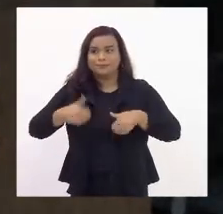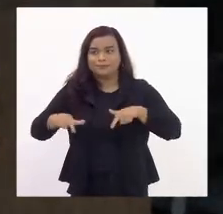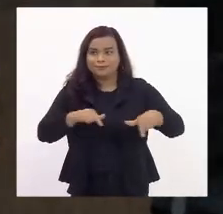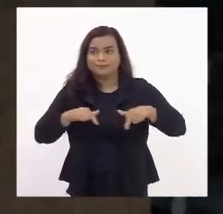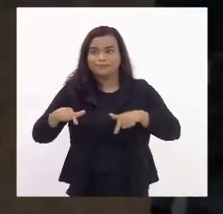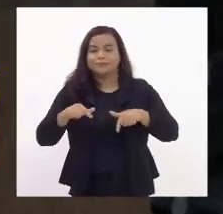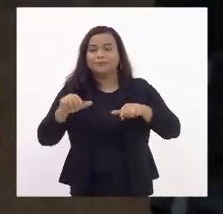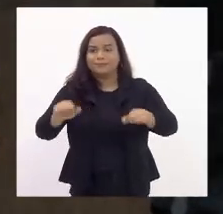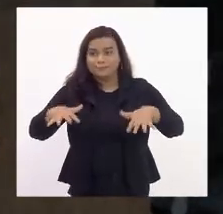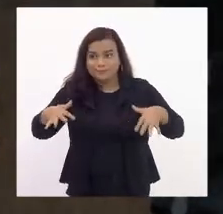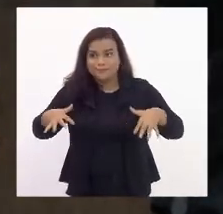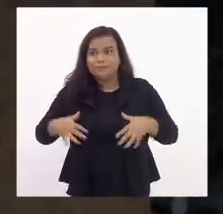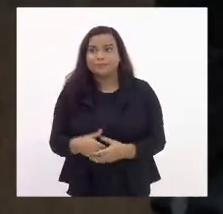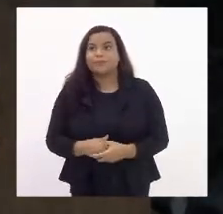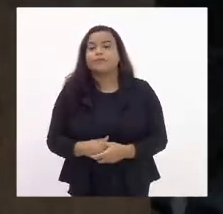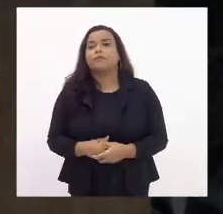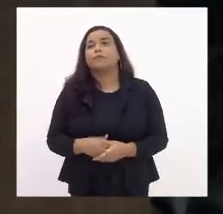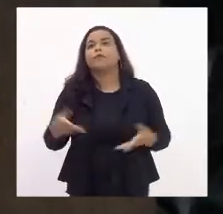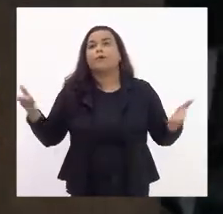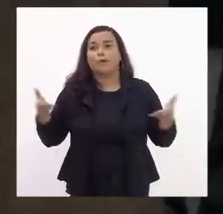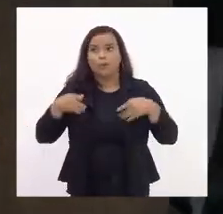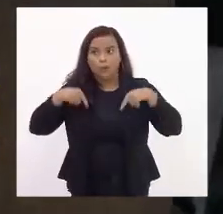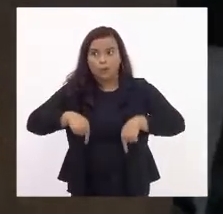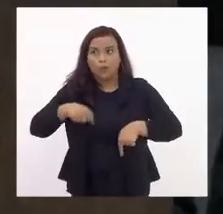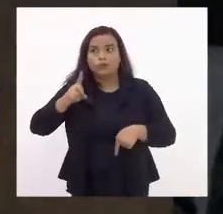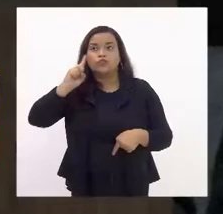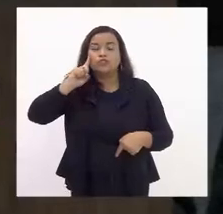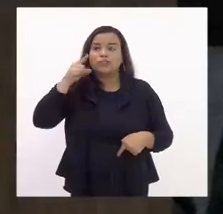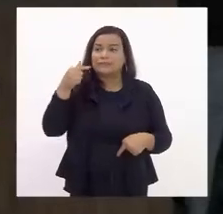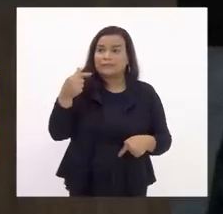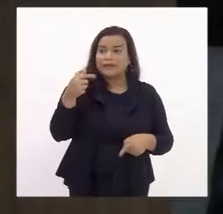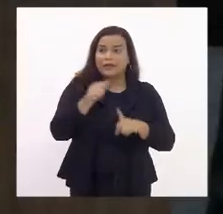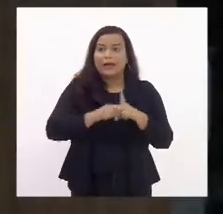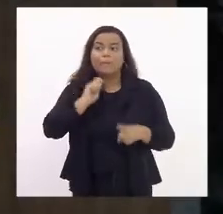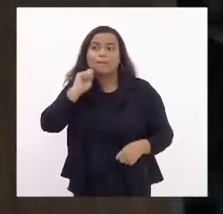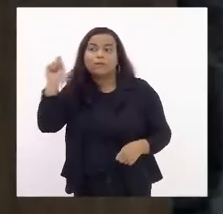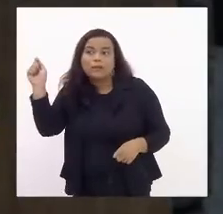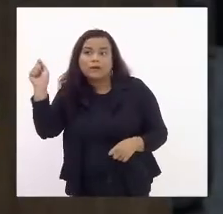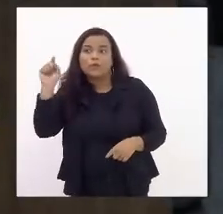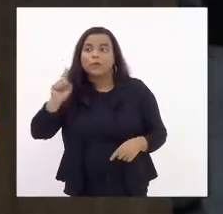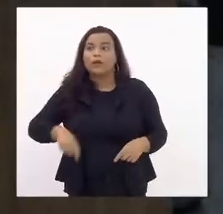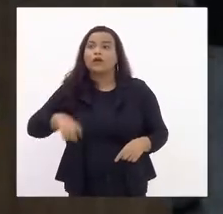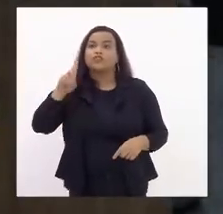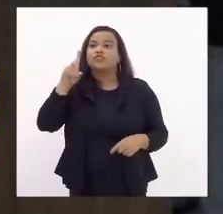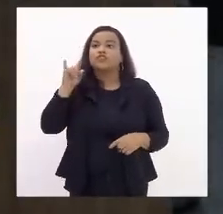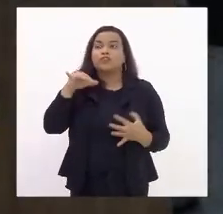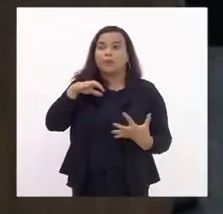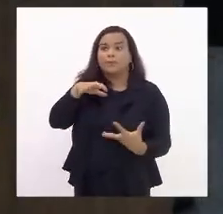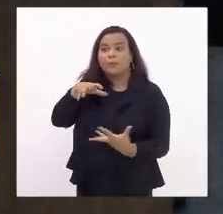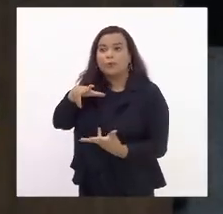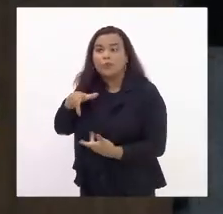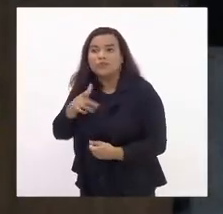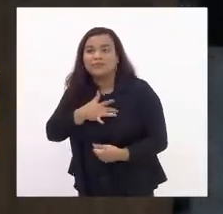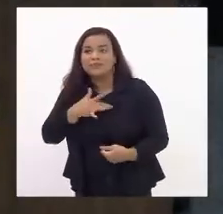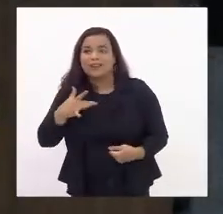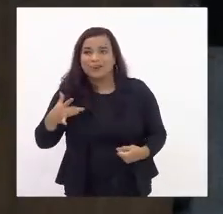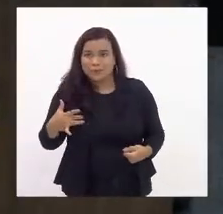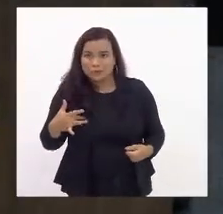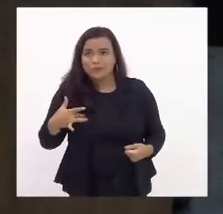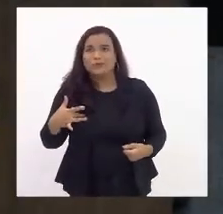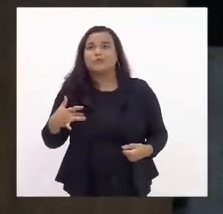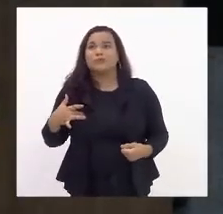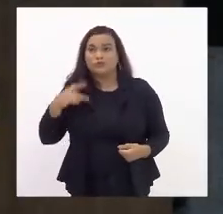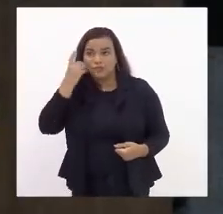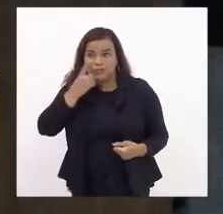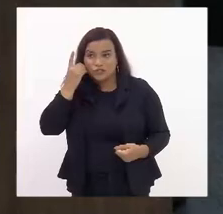do plenário. Hoje é o dia 7 de abril, o Dia Mundial da Saúde, deputado